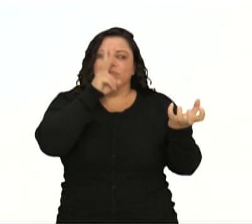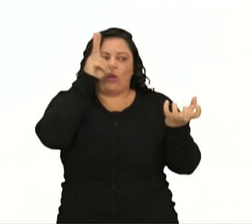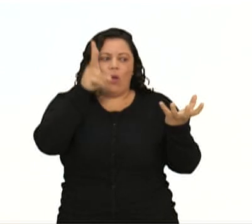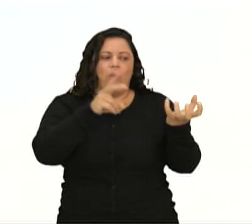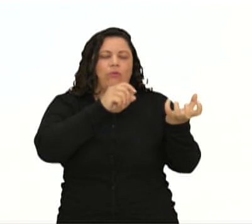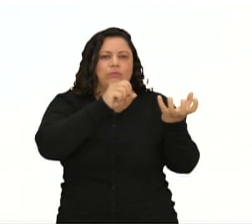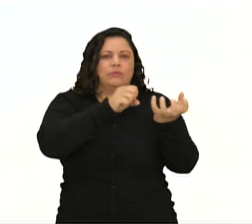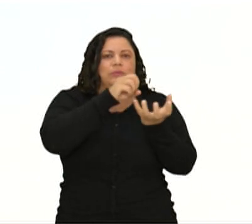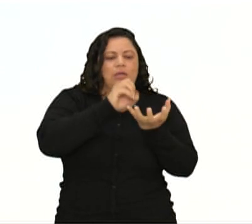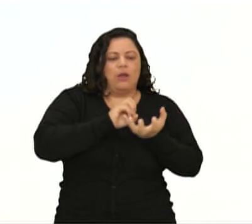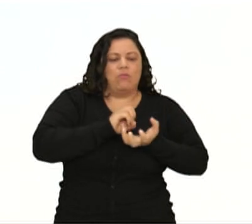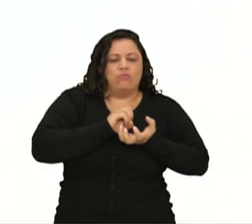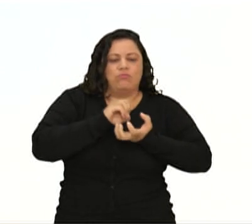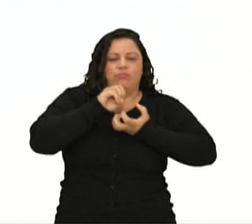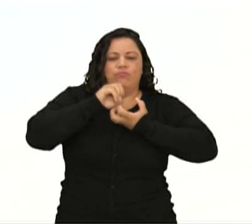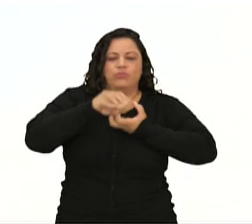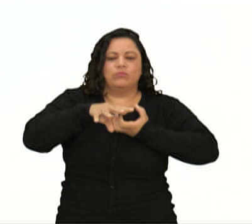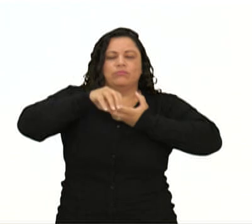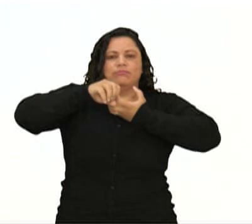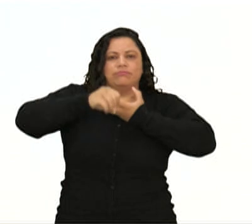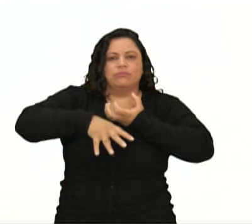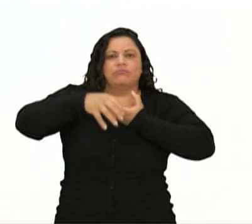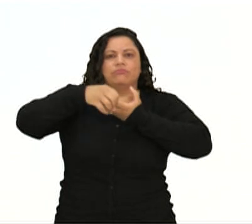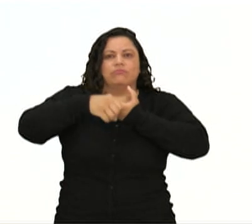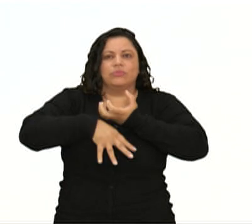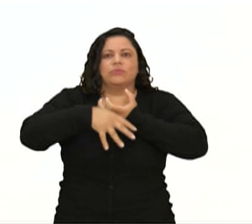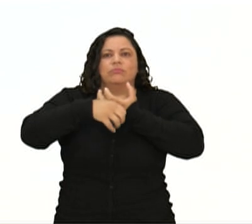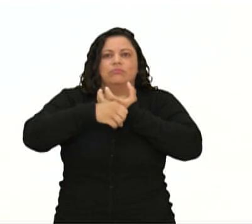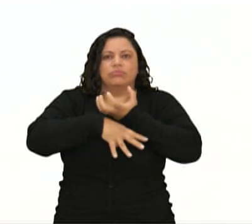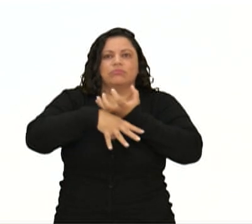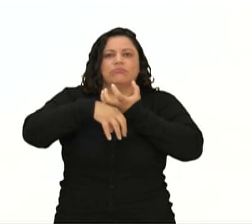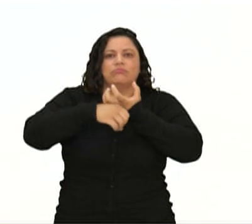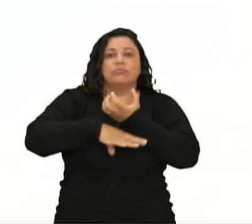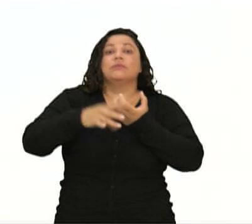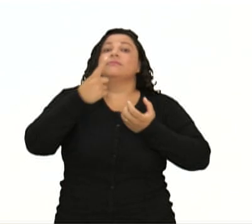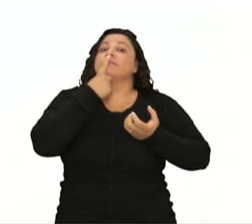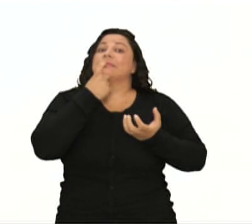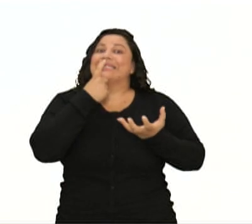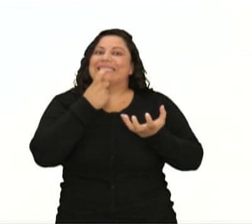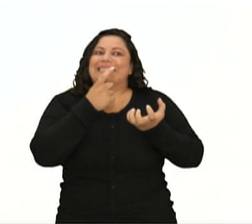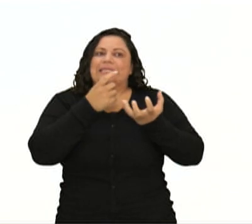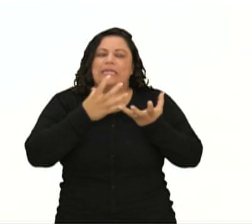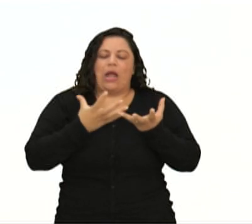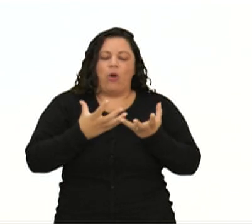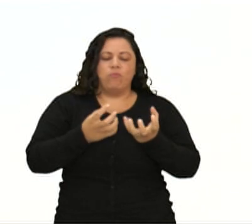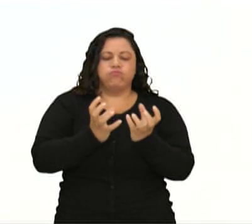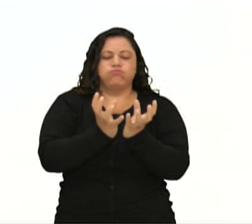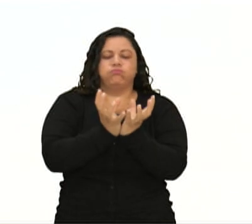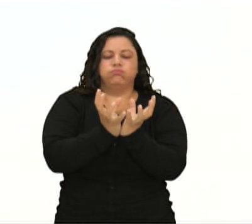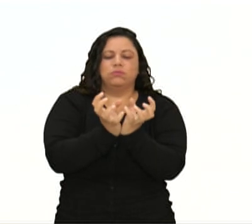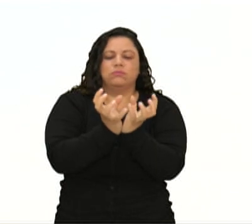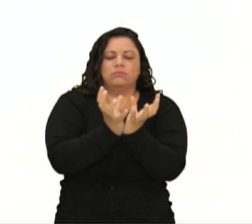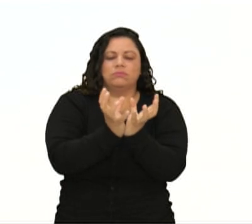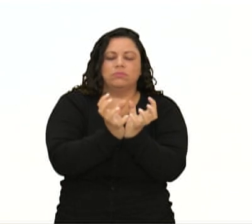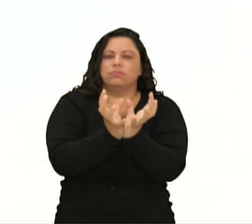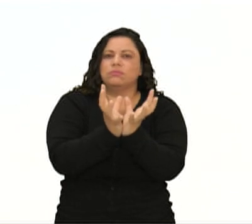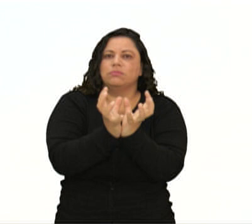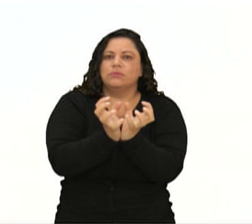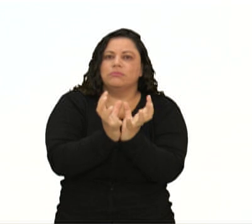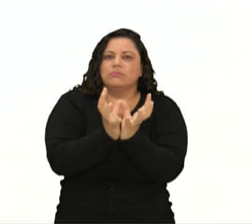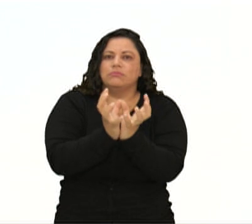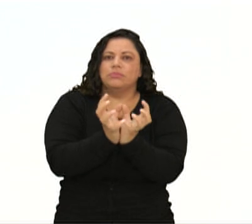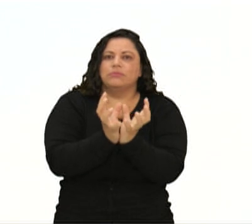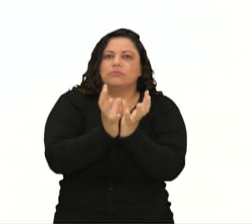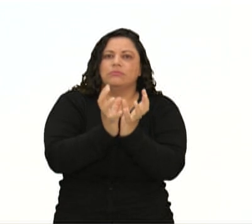todo o nosso corpo. Então, a função do coração é atuar como uma bomba que impulsiona o sangue